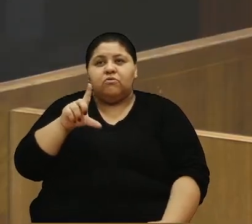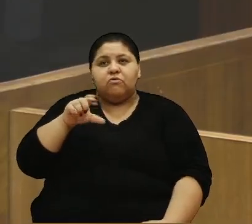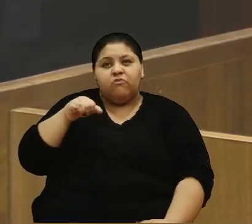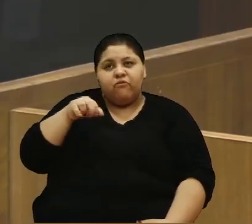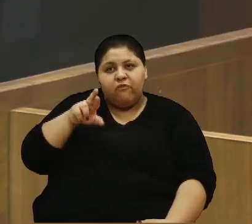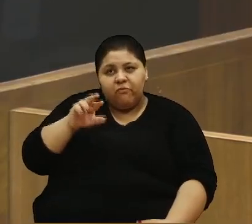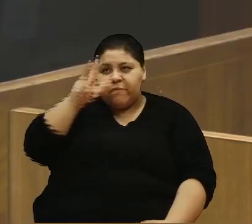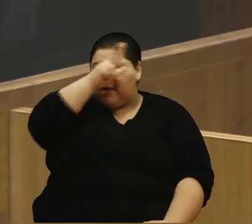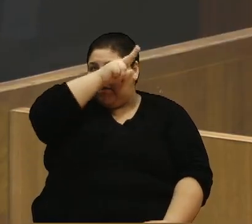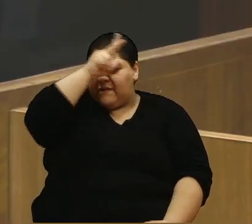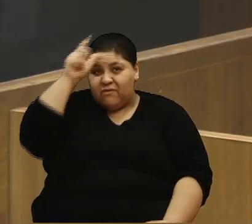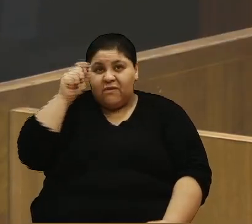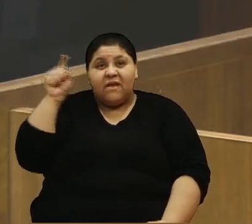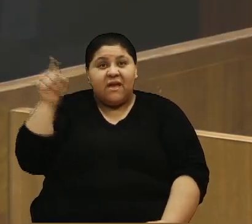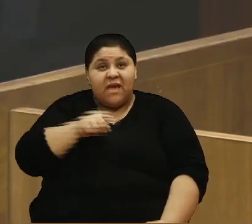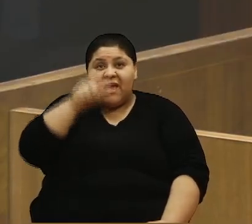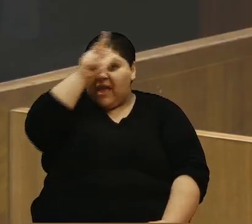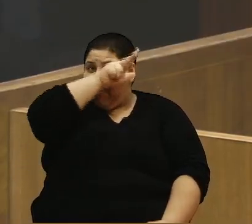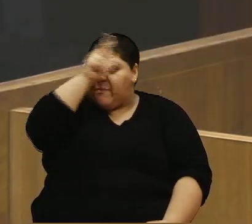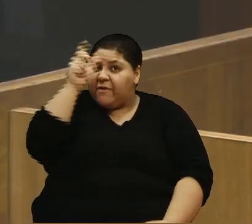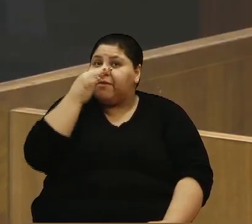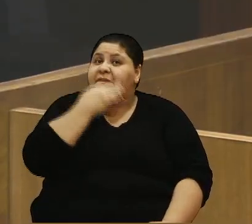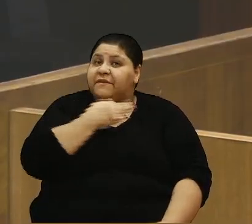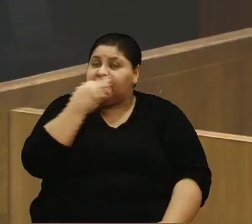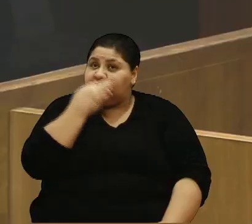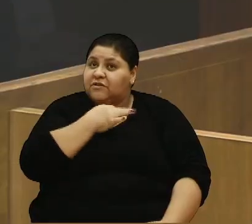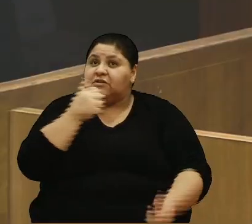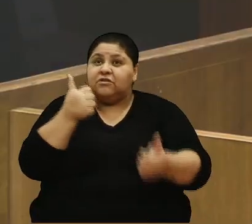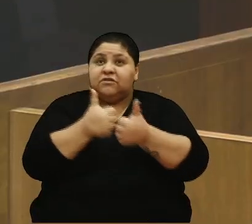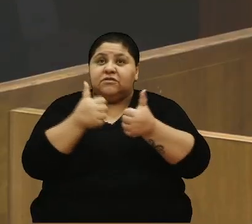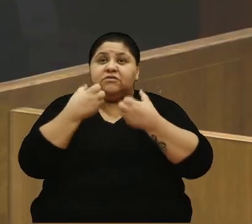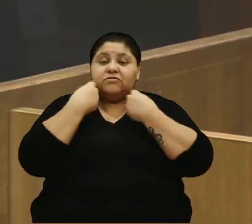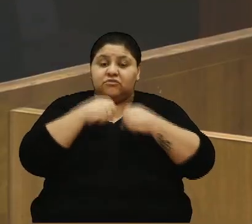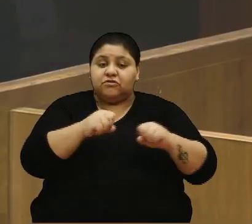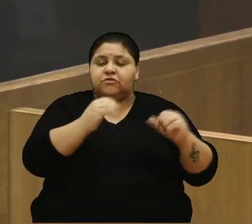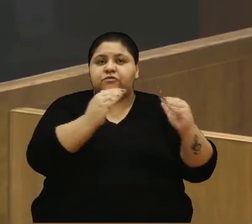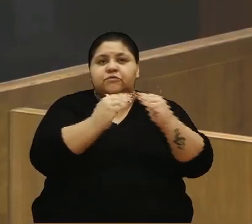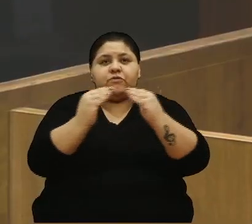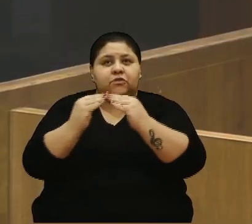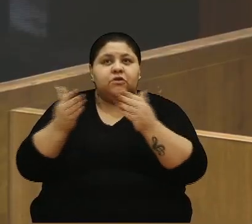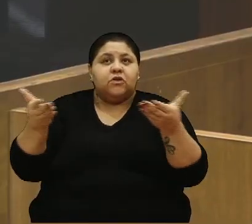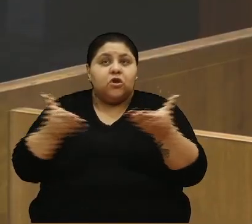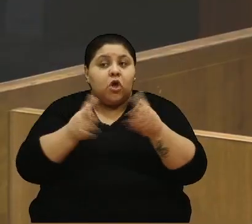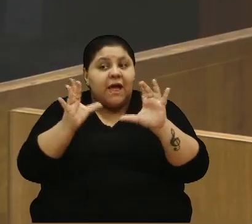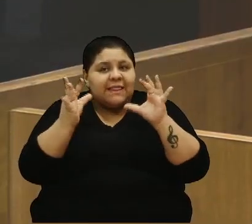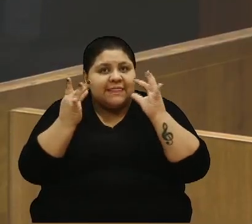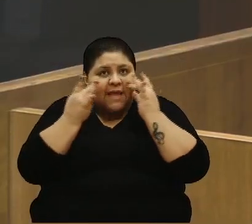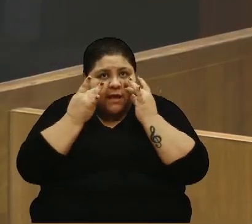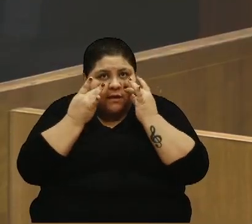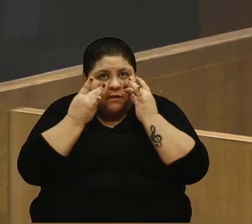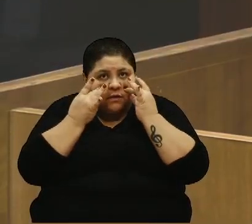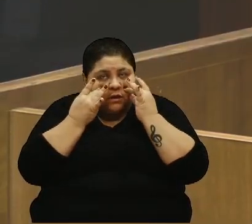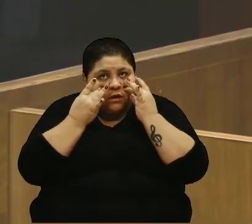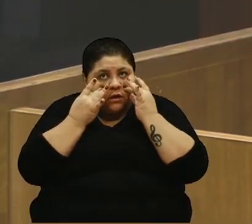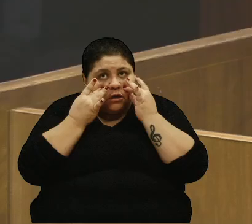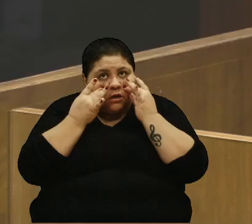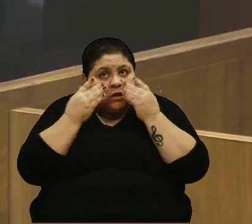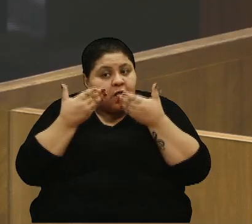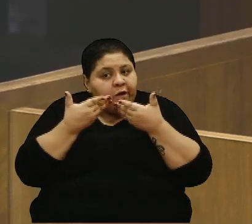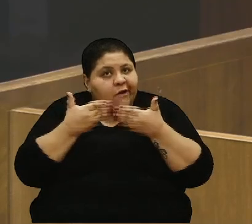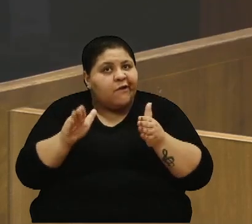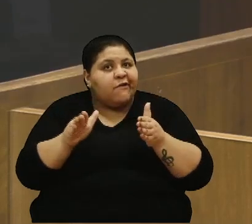Prefeitura de Caxias do Sul, através da Secretaria da Habitação, estar atenta, que vai abrir